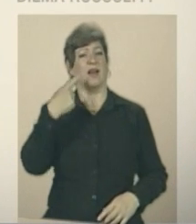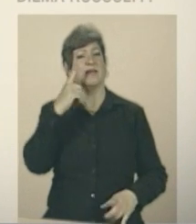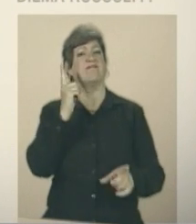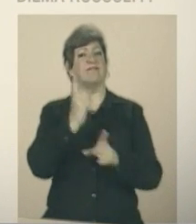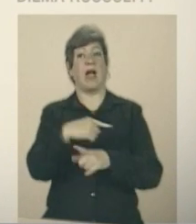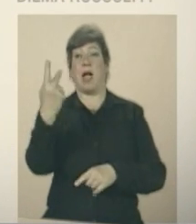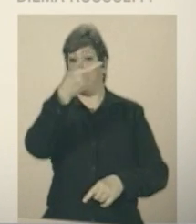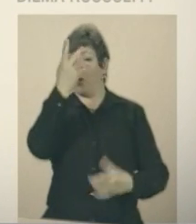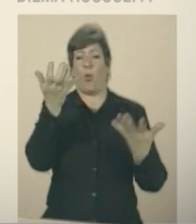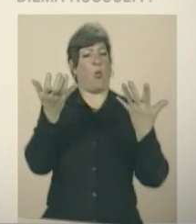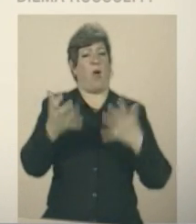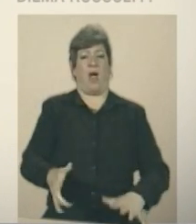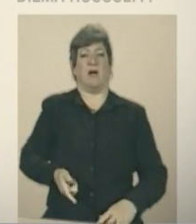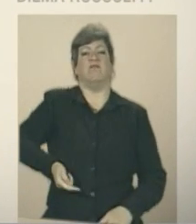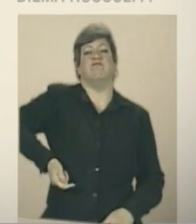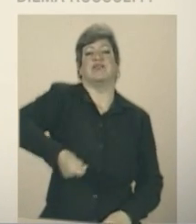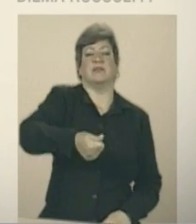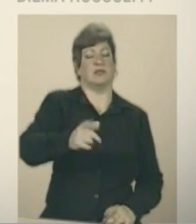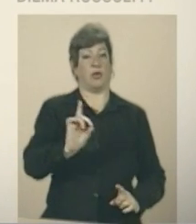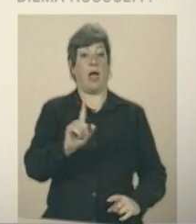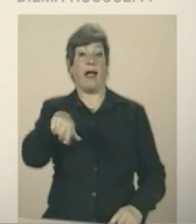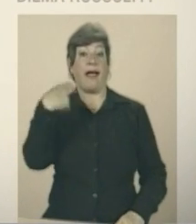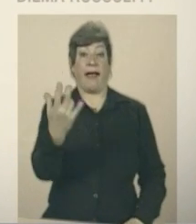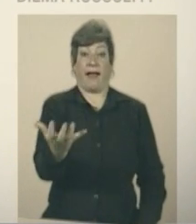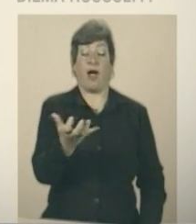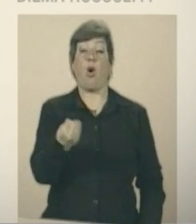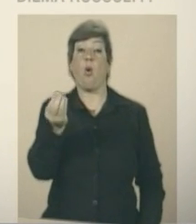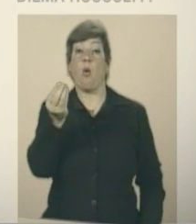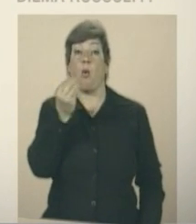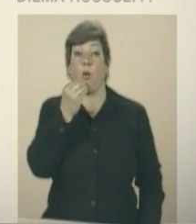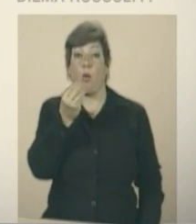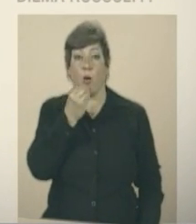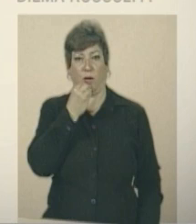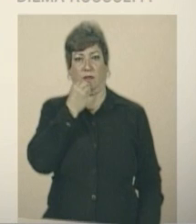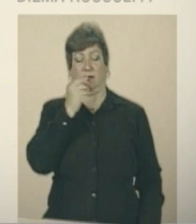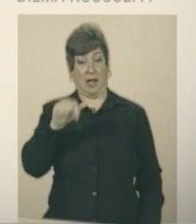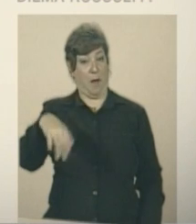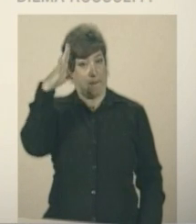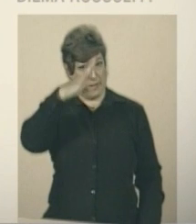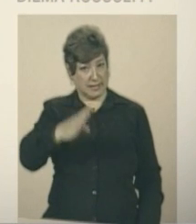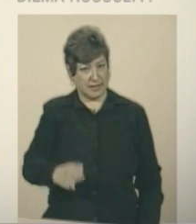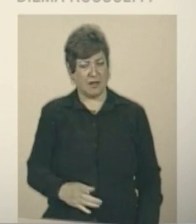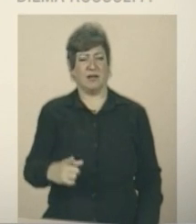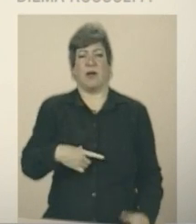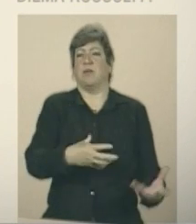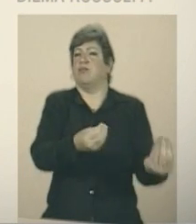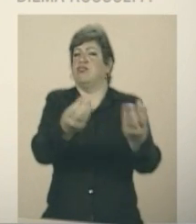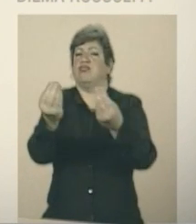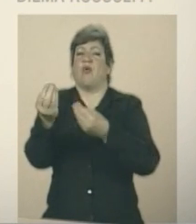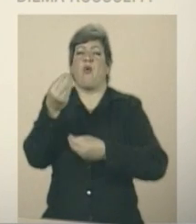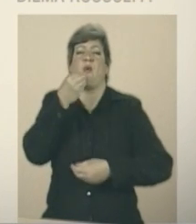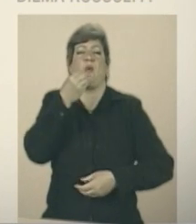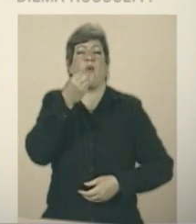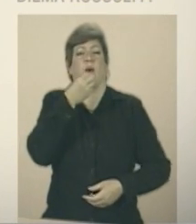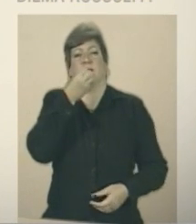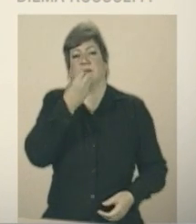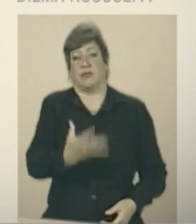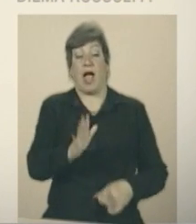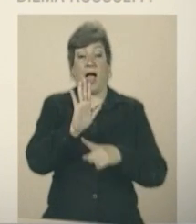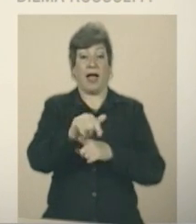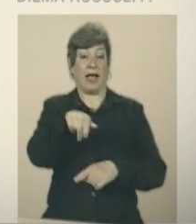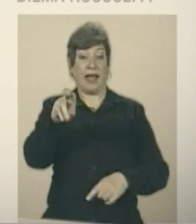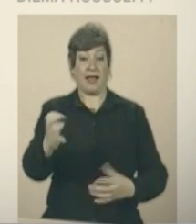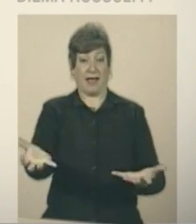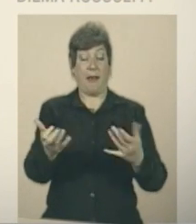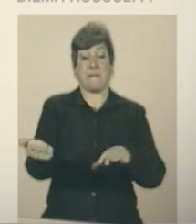povo não quer favor quer oportunidade Luciano o Brasil está cheio de oportunidades para quem quer